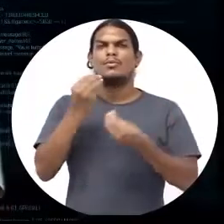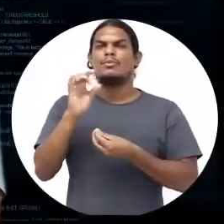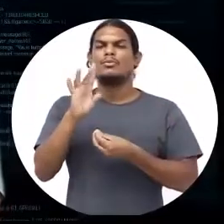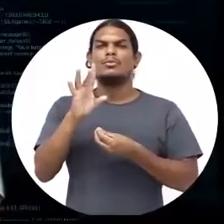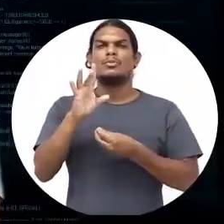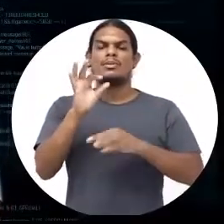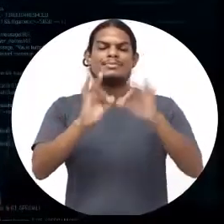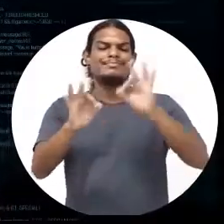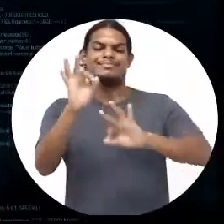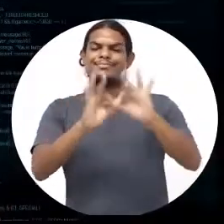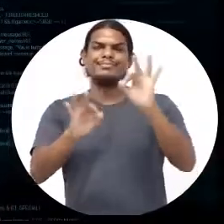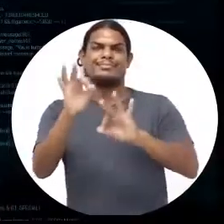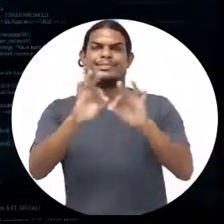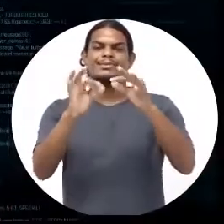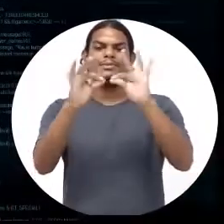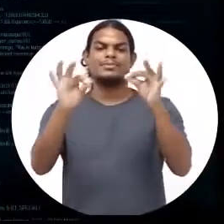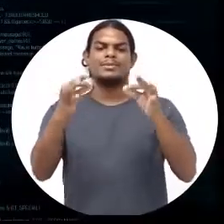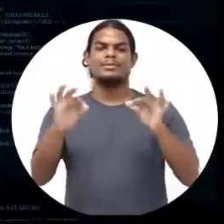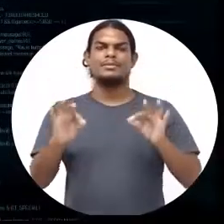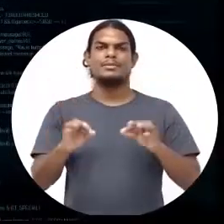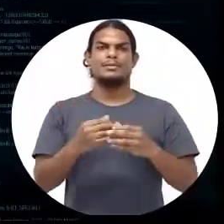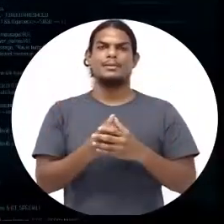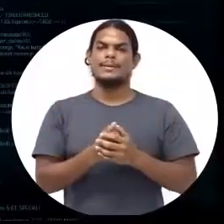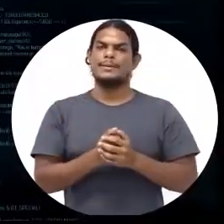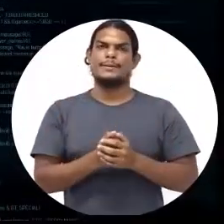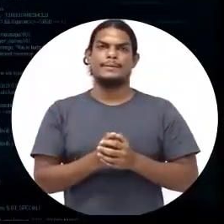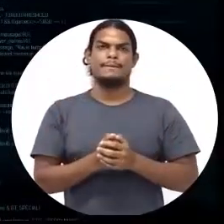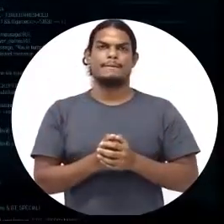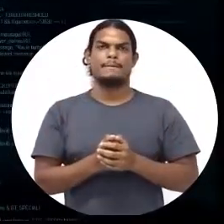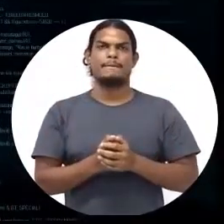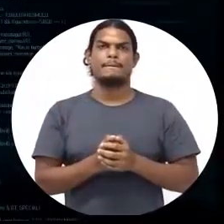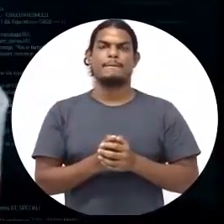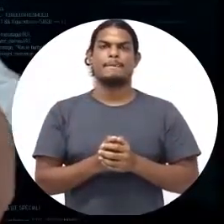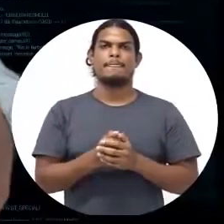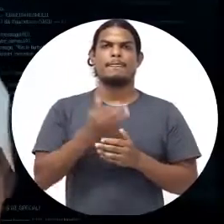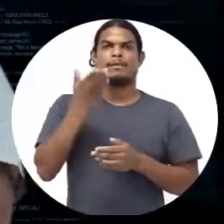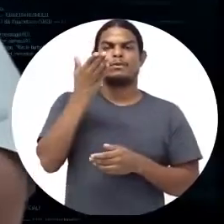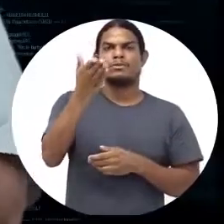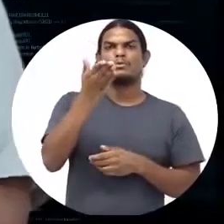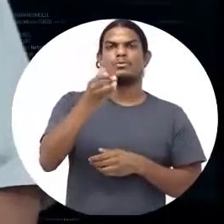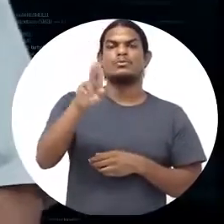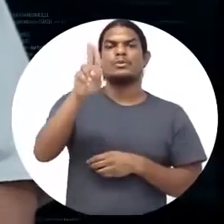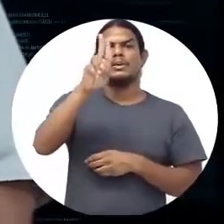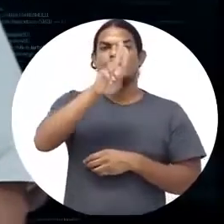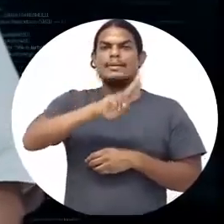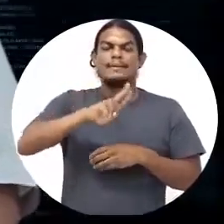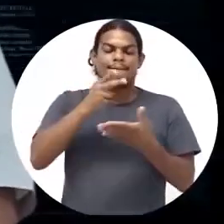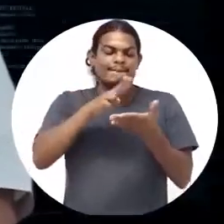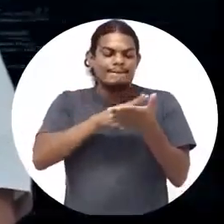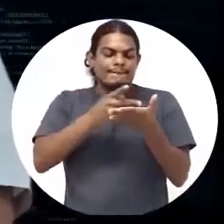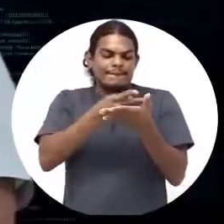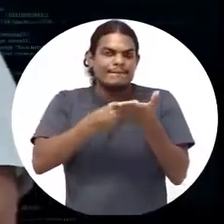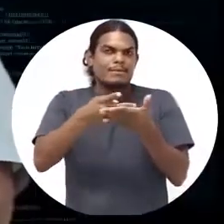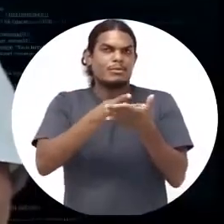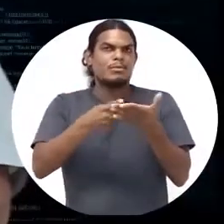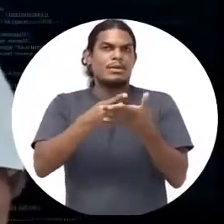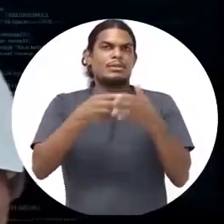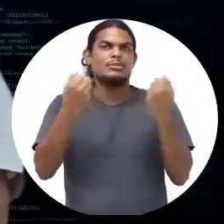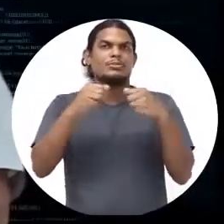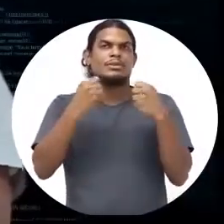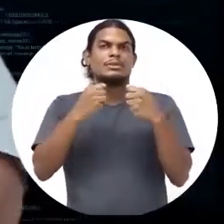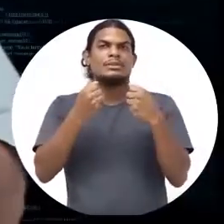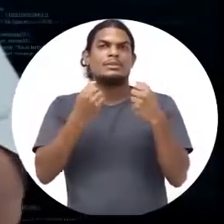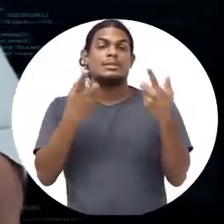no documento HTML. A imagem que você vai colocar no documento HTML, ela faz parte do documento HTML. É quando